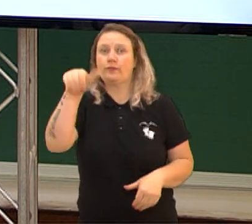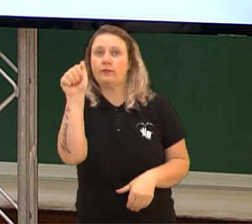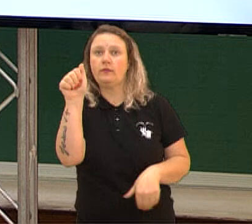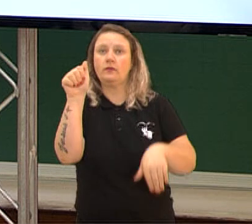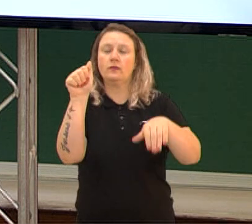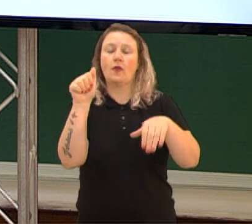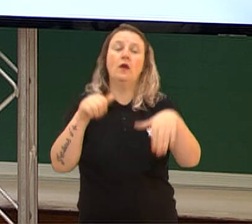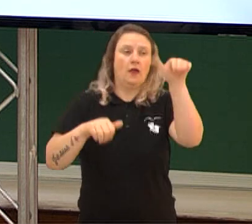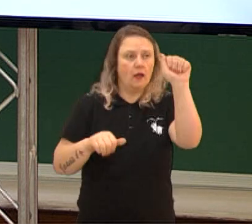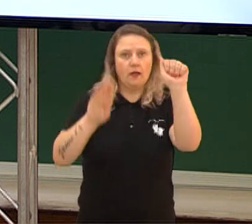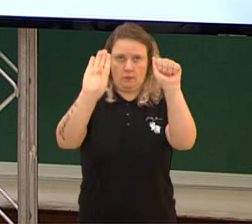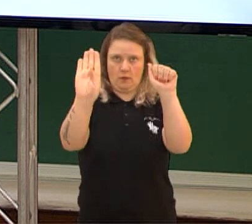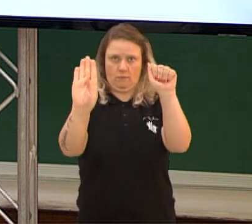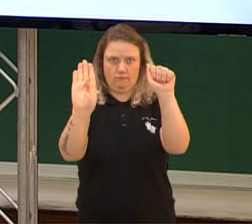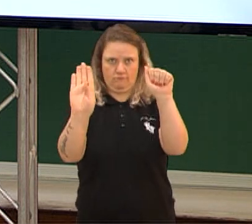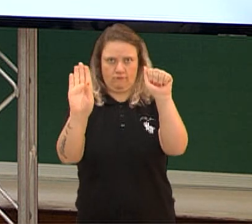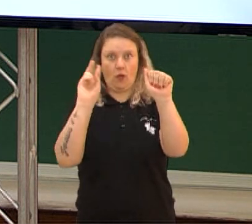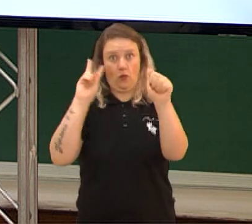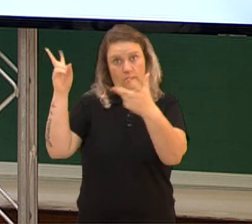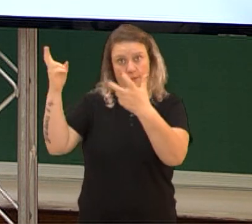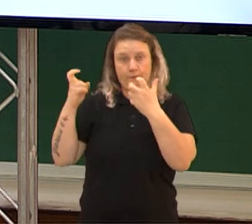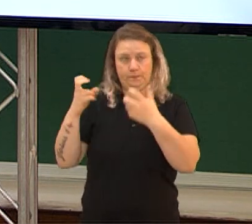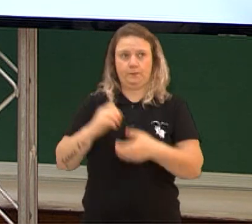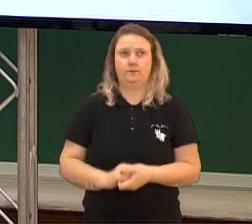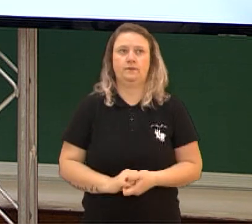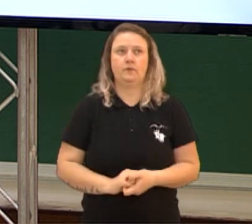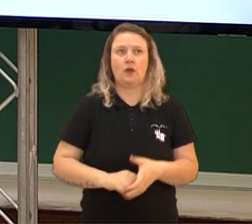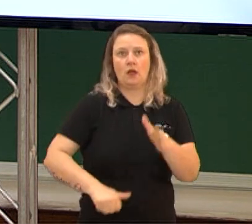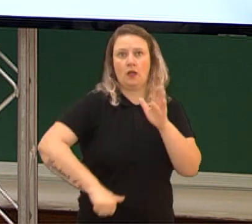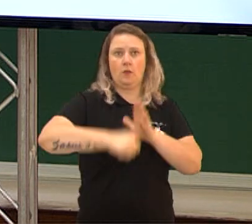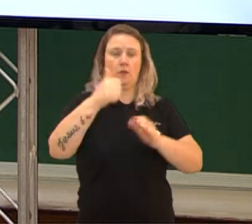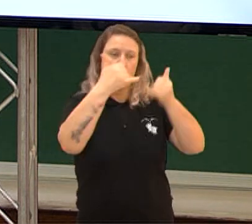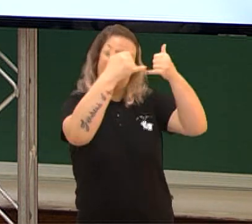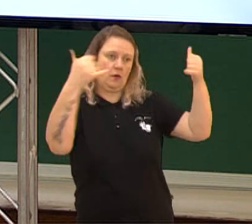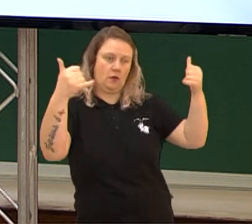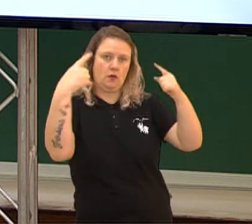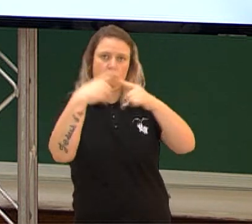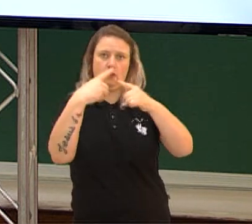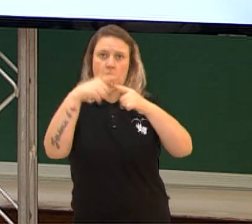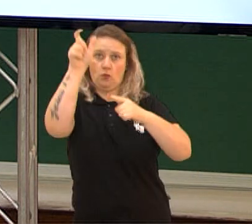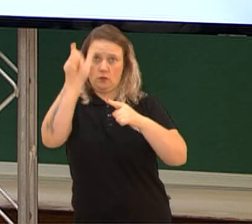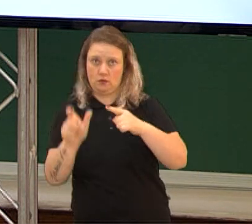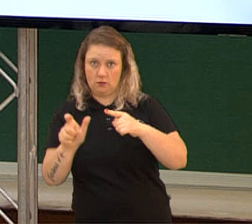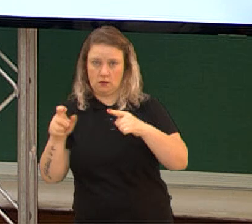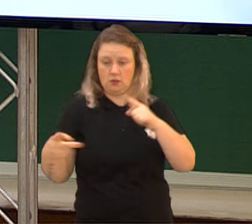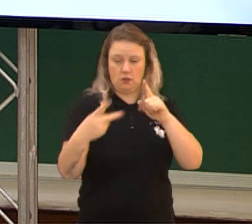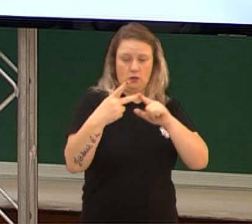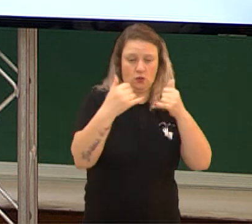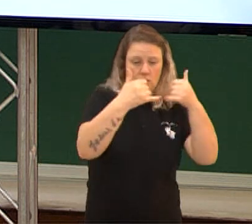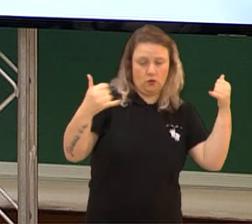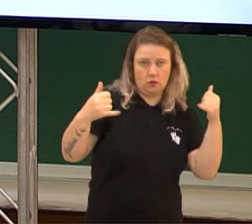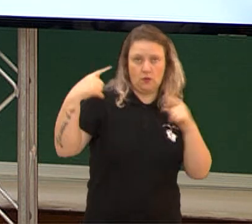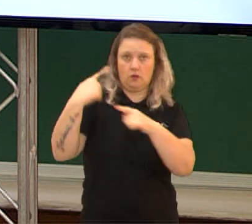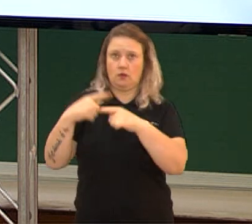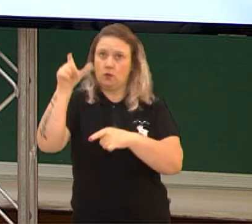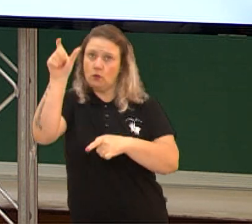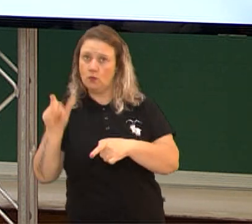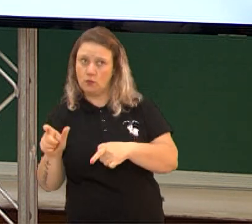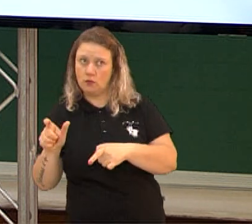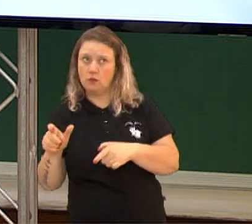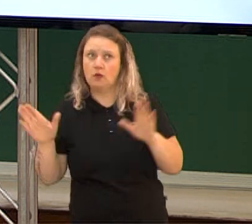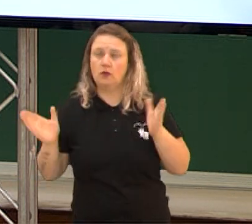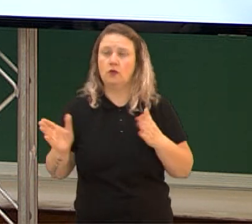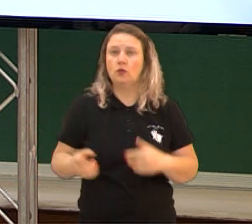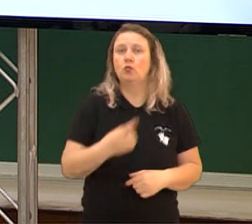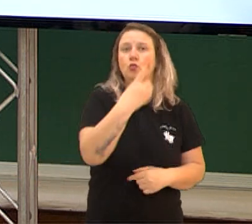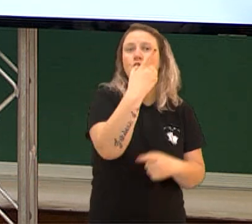vai fazer a multiplicação. Como? Vamos lá. Primeira linha vezes coluna, segunda linha vezes coluna. Olha como vai ficar. 1